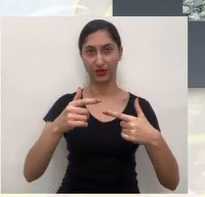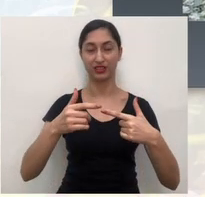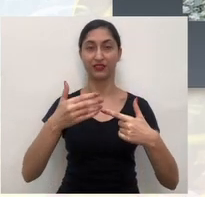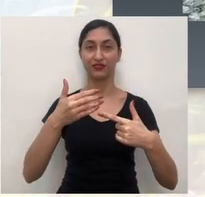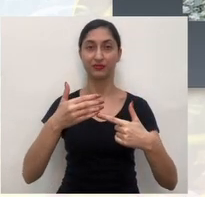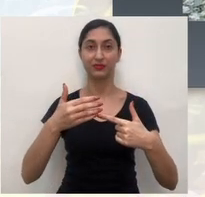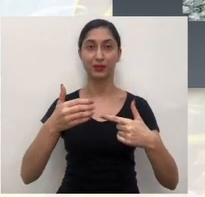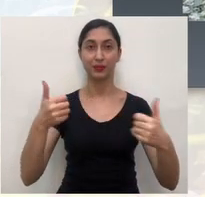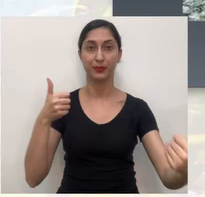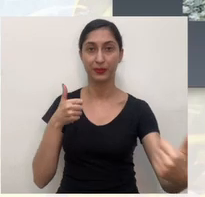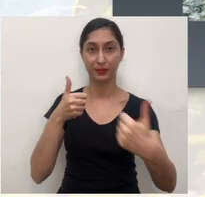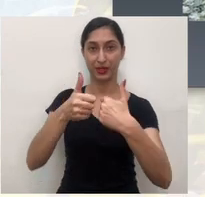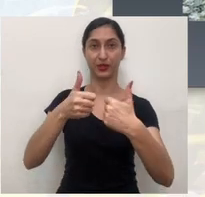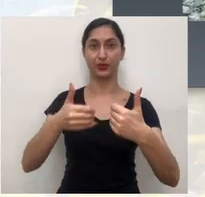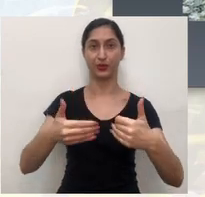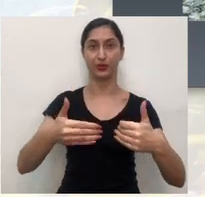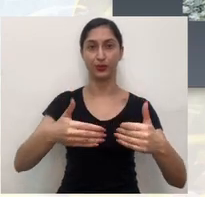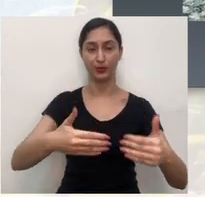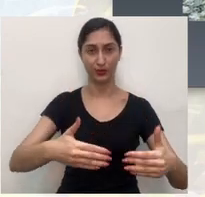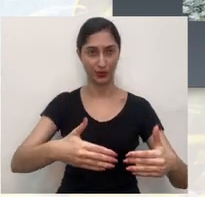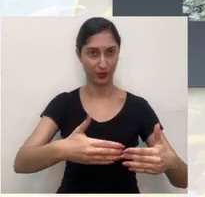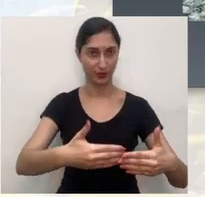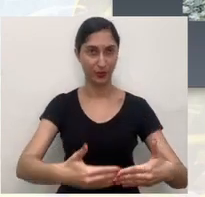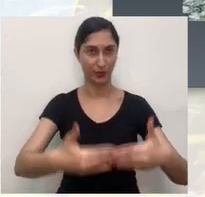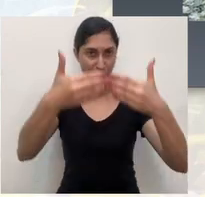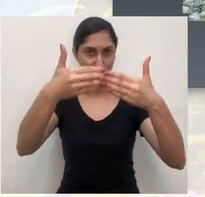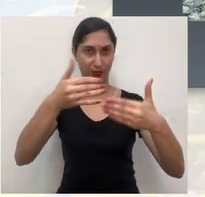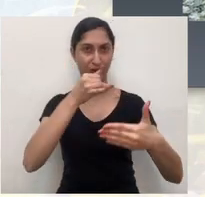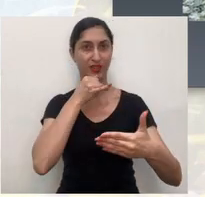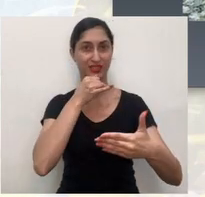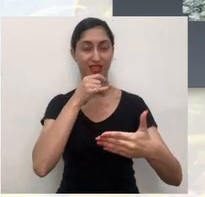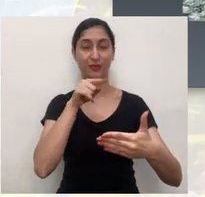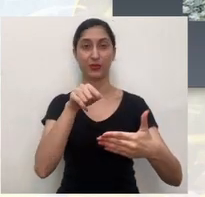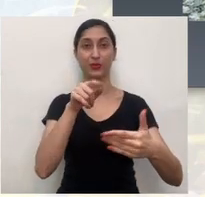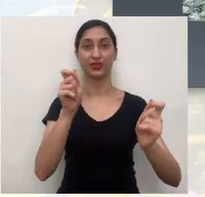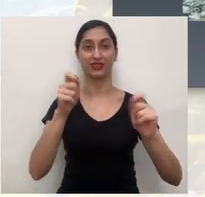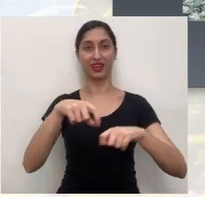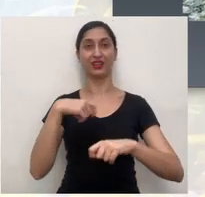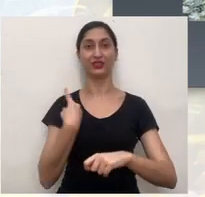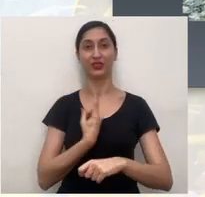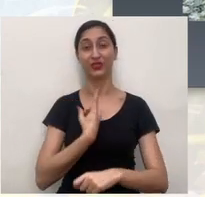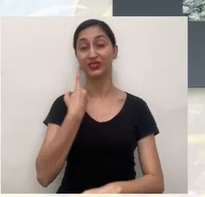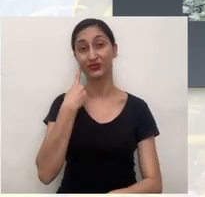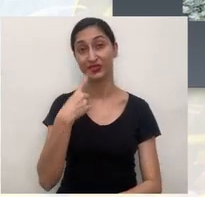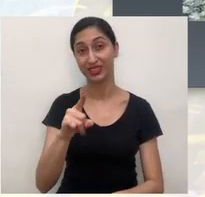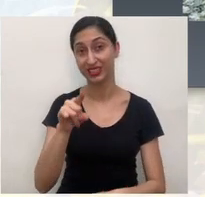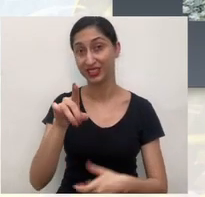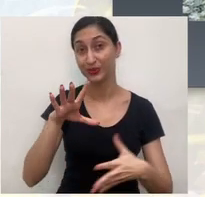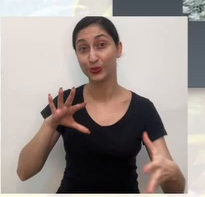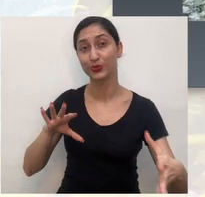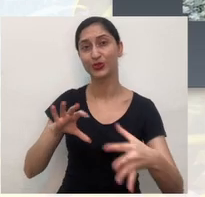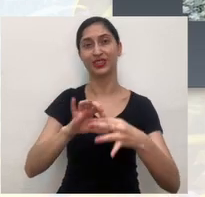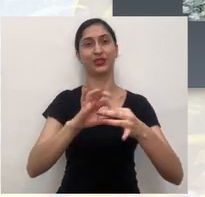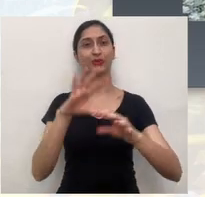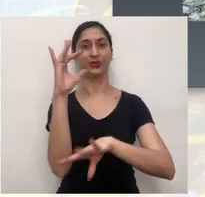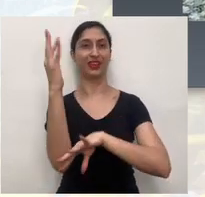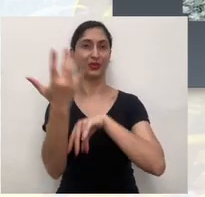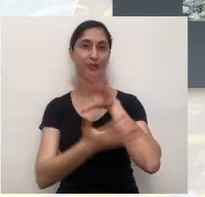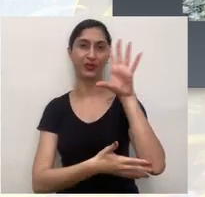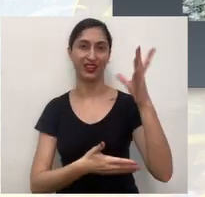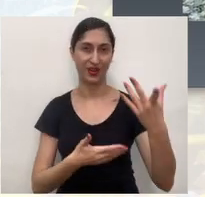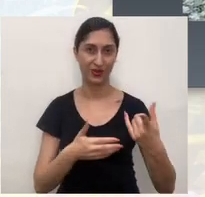em toda a periferia, faz com que esse jardim seja parte integrante da paisagem e não